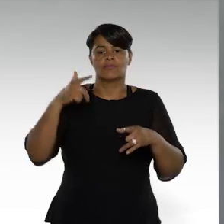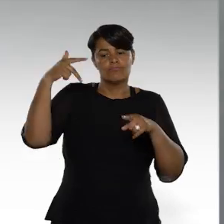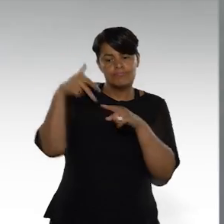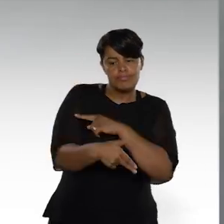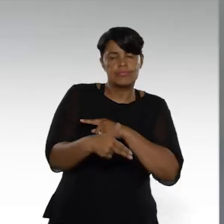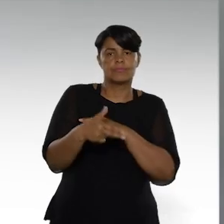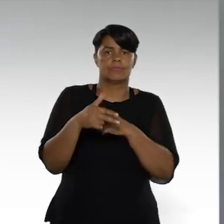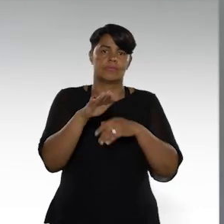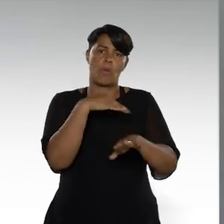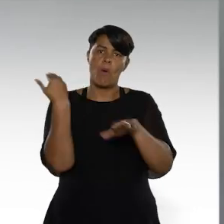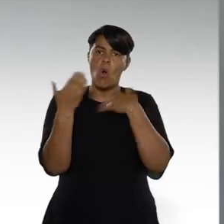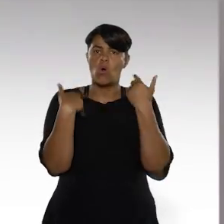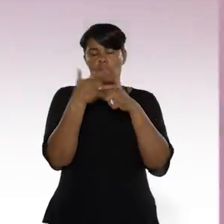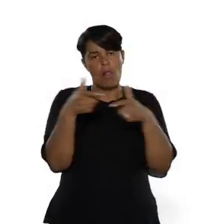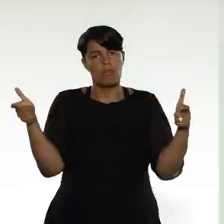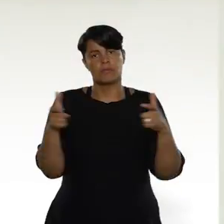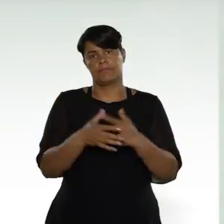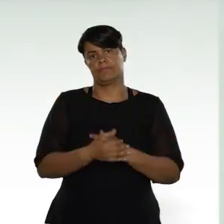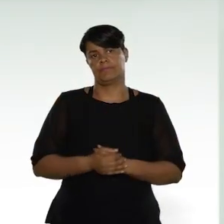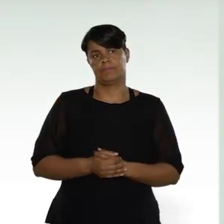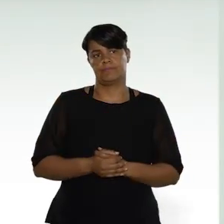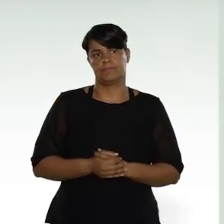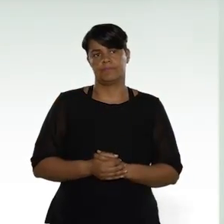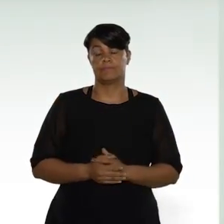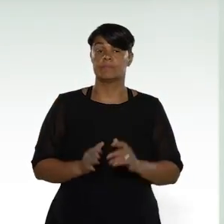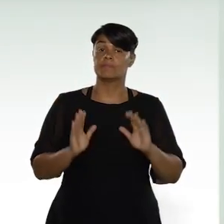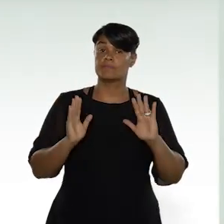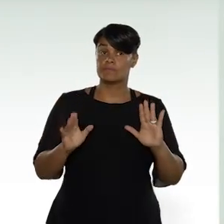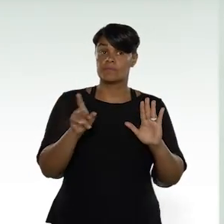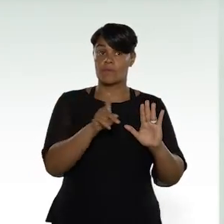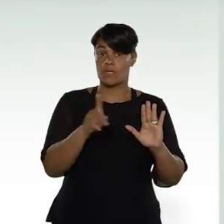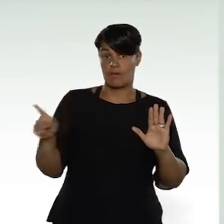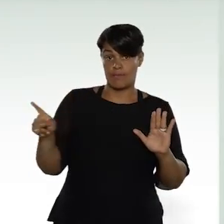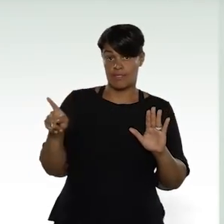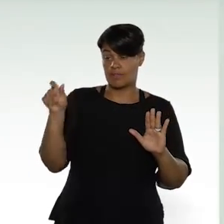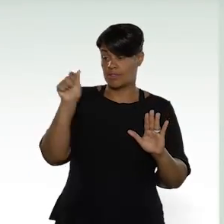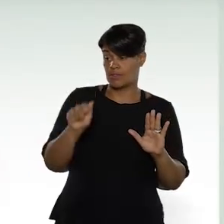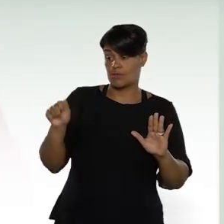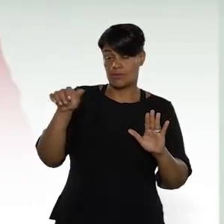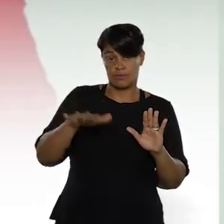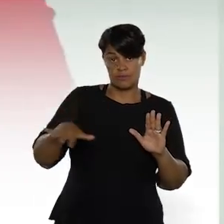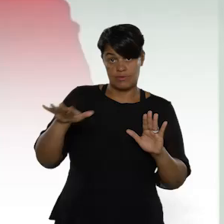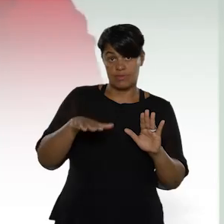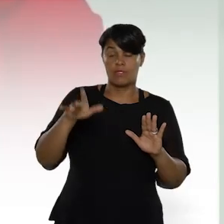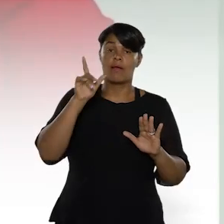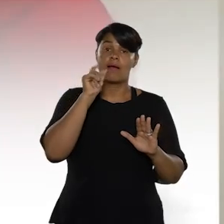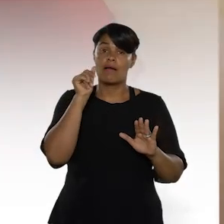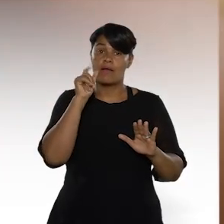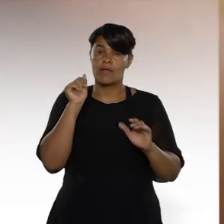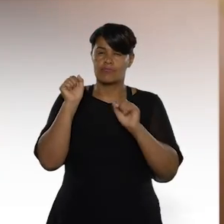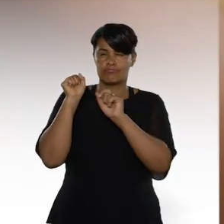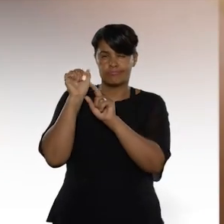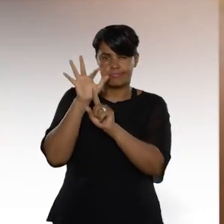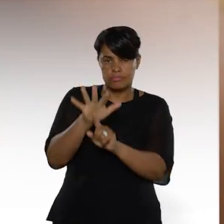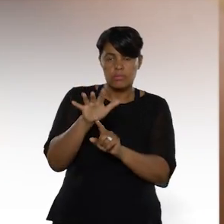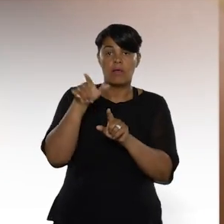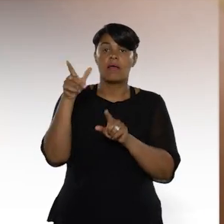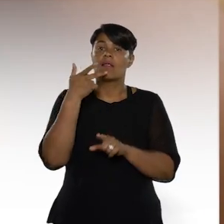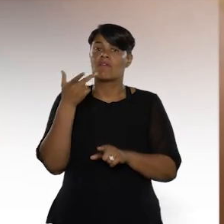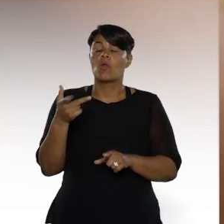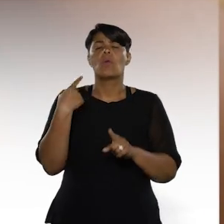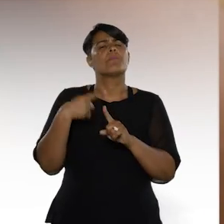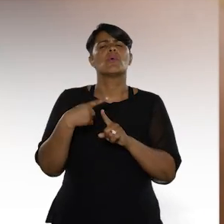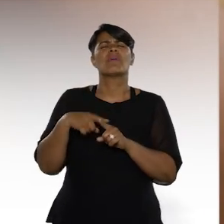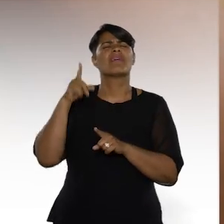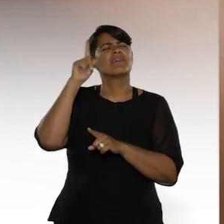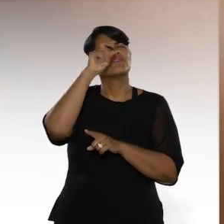possibilidade de tratar as crianças, né? A presidente da Sociedade Alagoana de Infectologia detalhou por que a meningite tipo